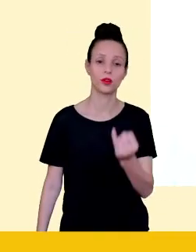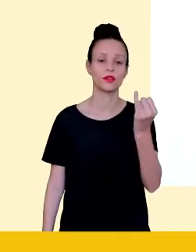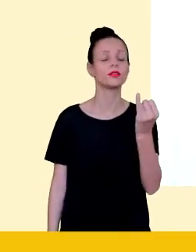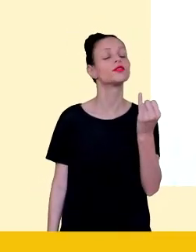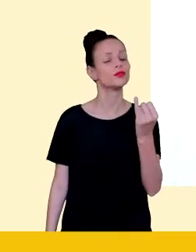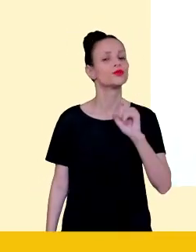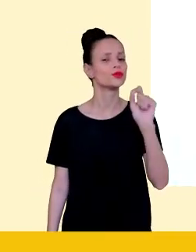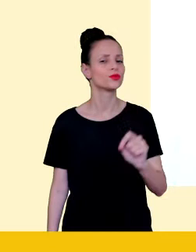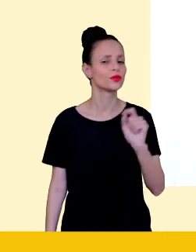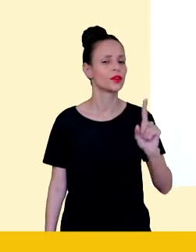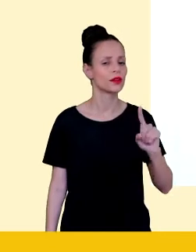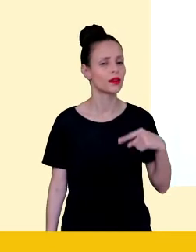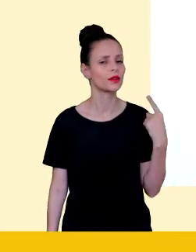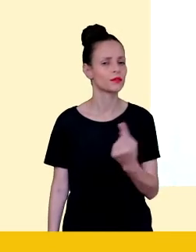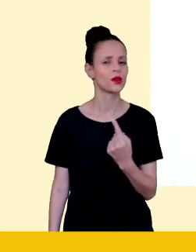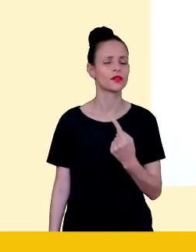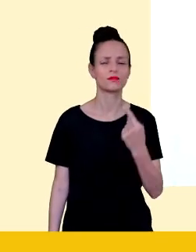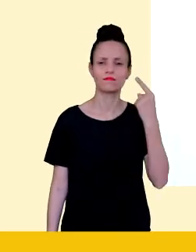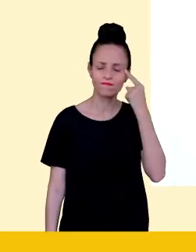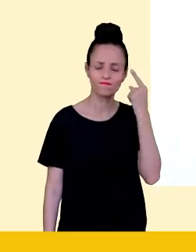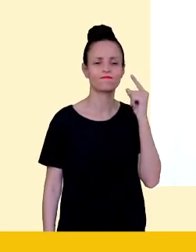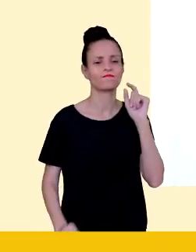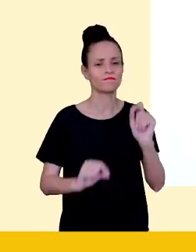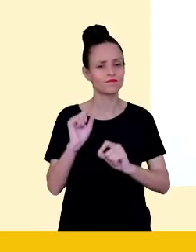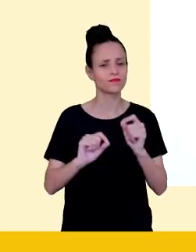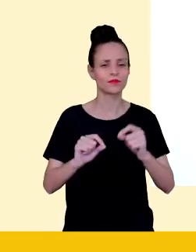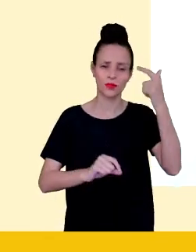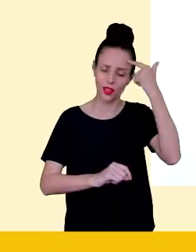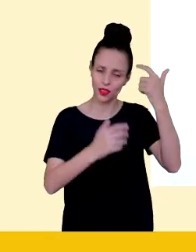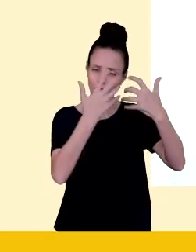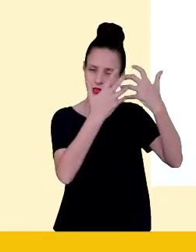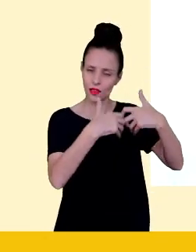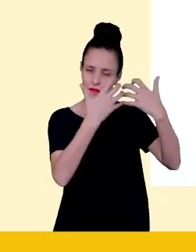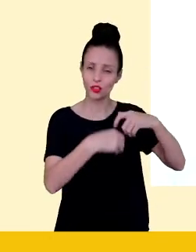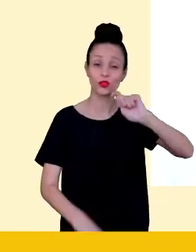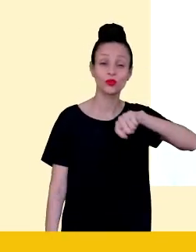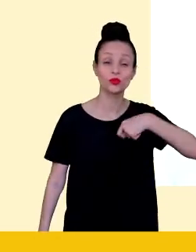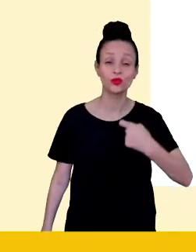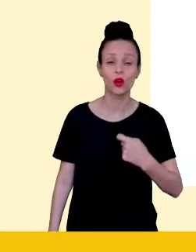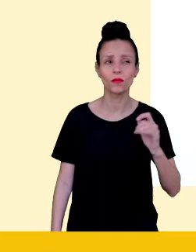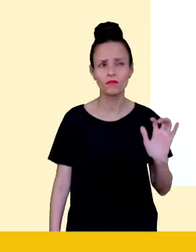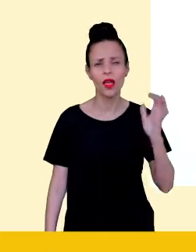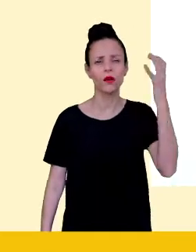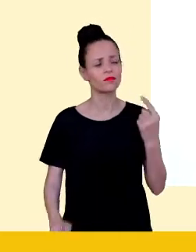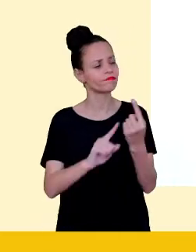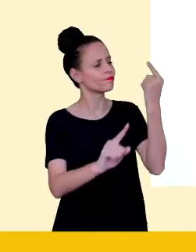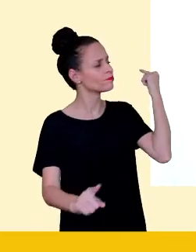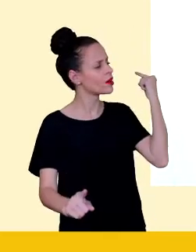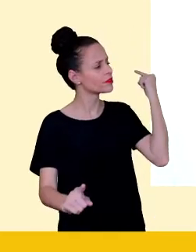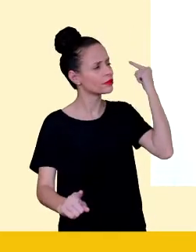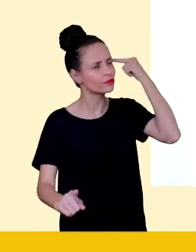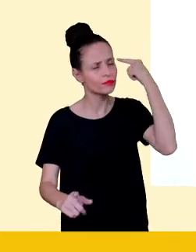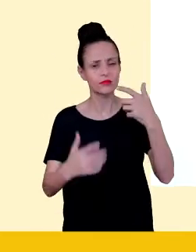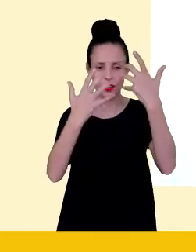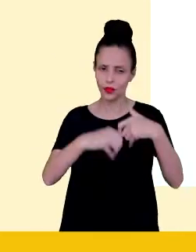do filme, né? Assim, ela é muito importante para a gente refletir sobre